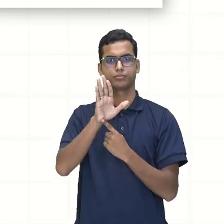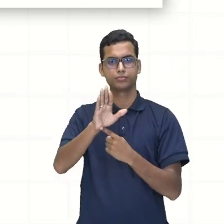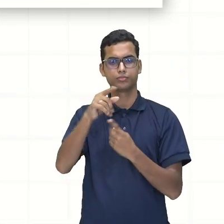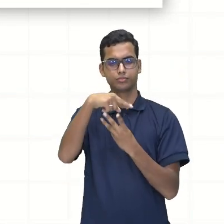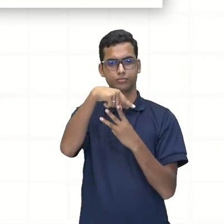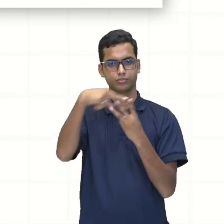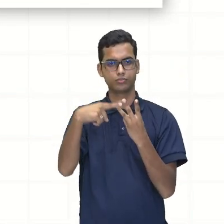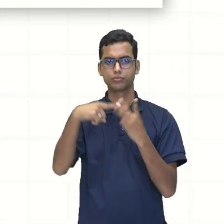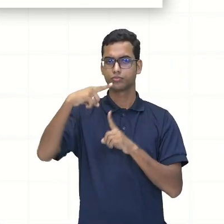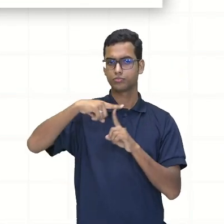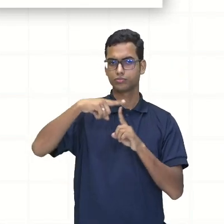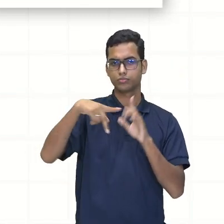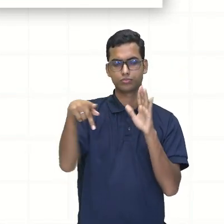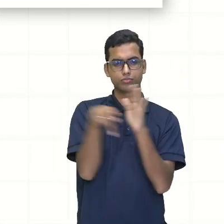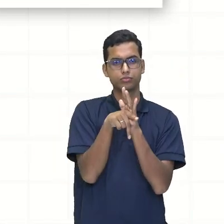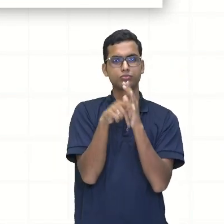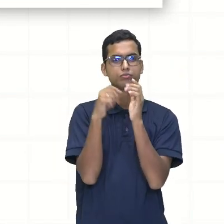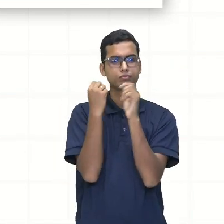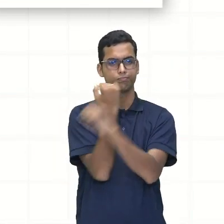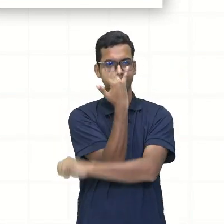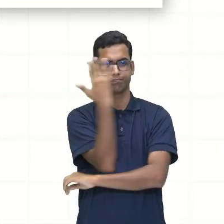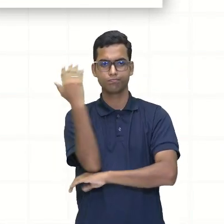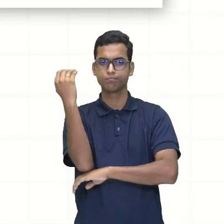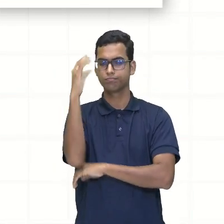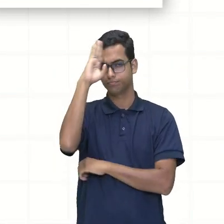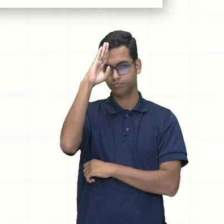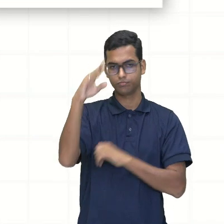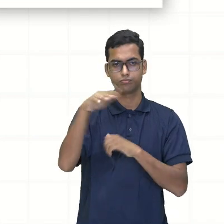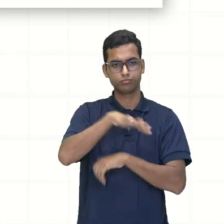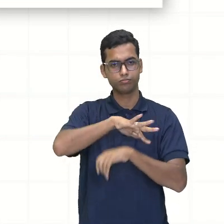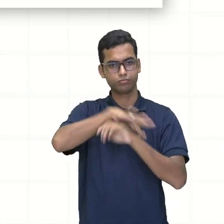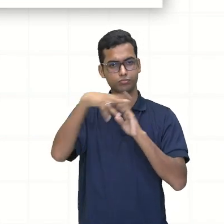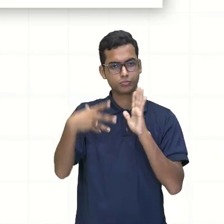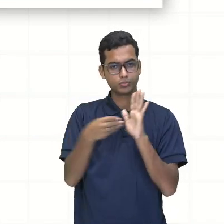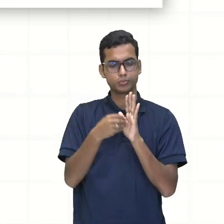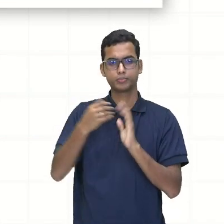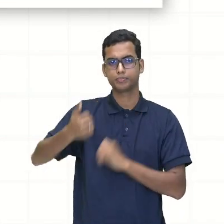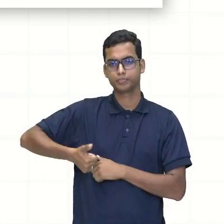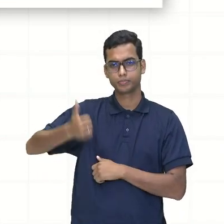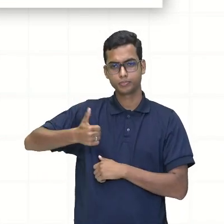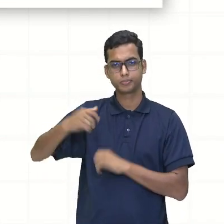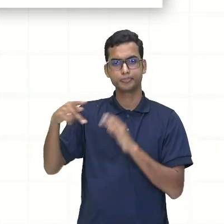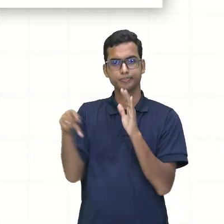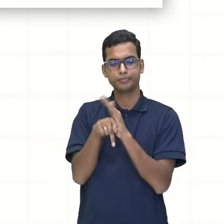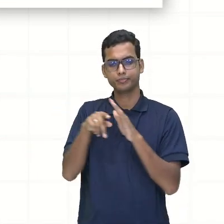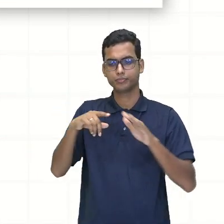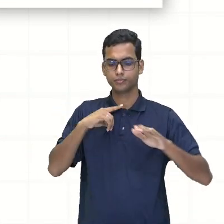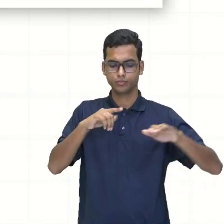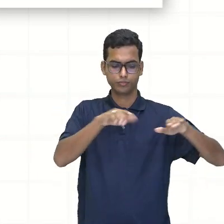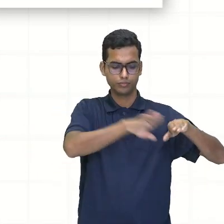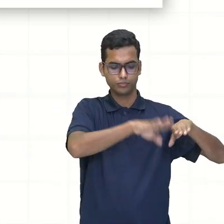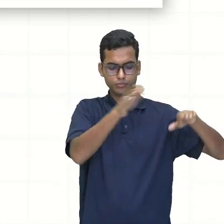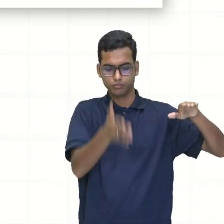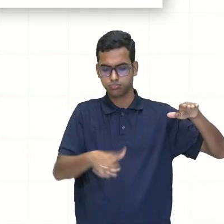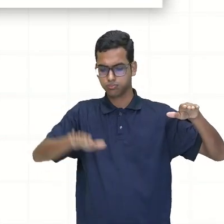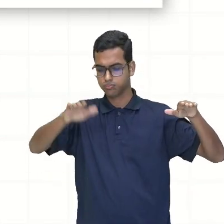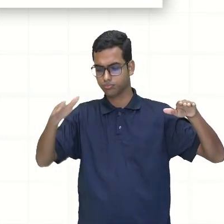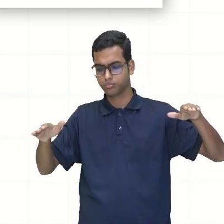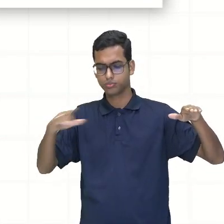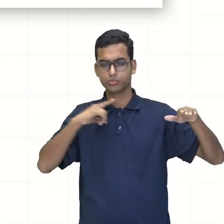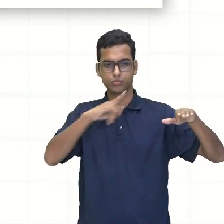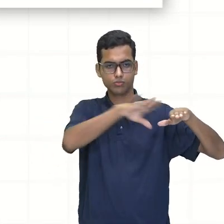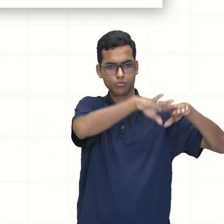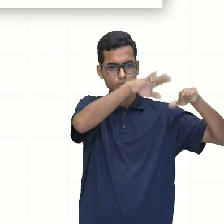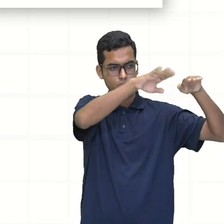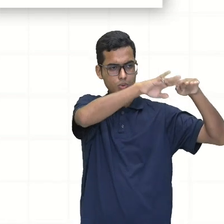matas principais da região amazônica. A primeira delas é a mata de igapó. Observem que a mata